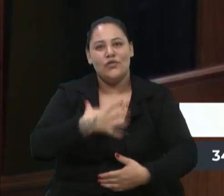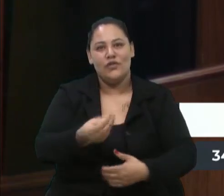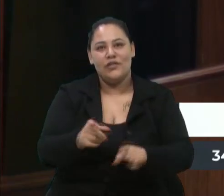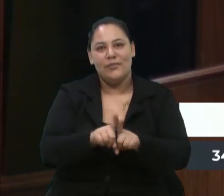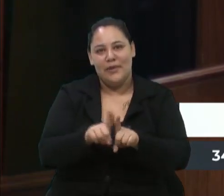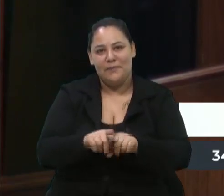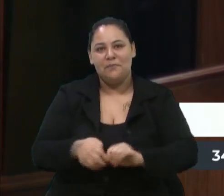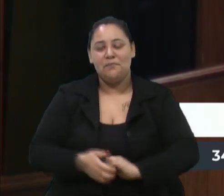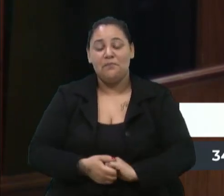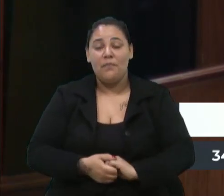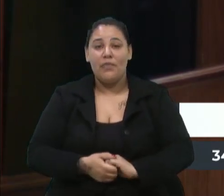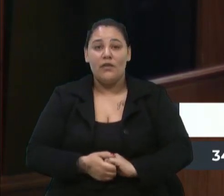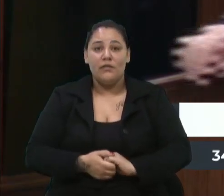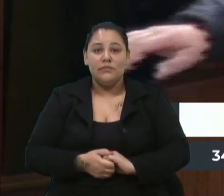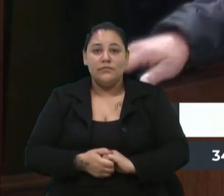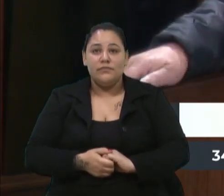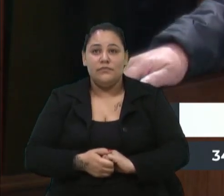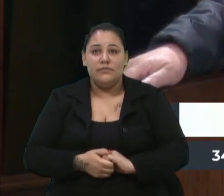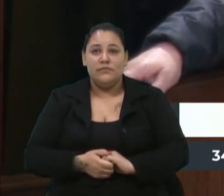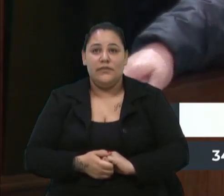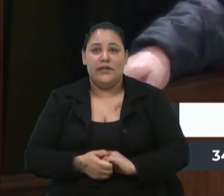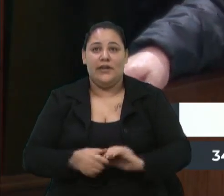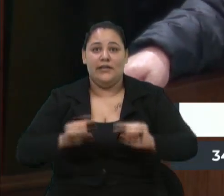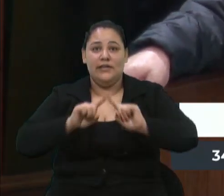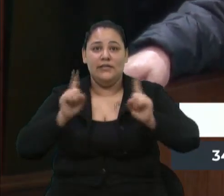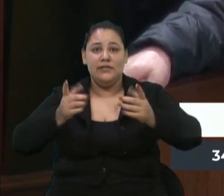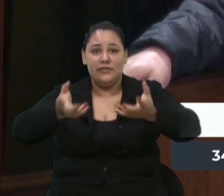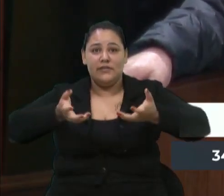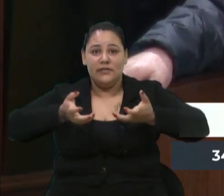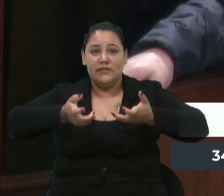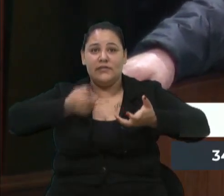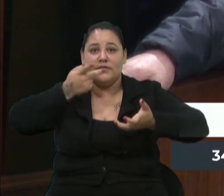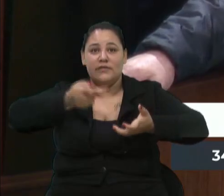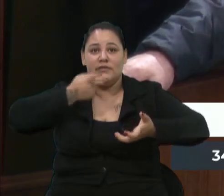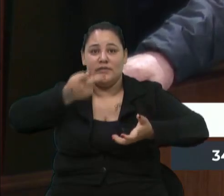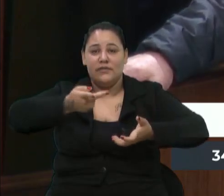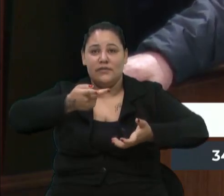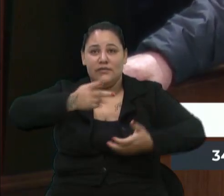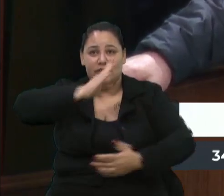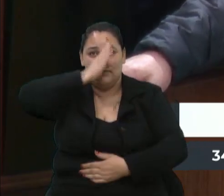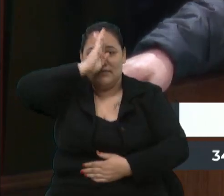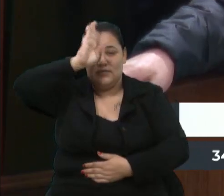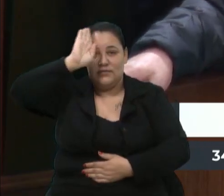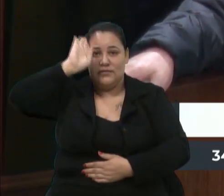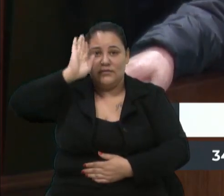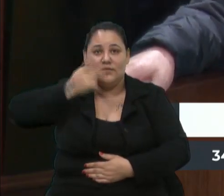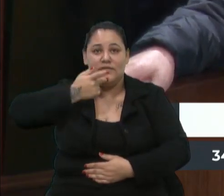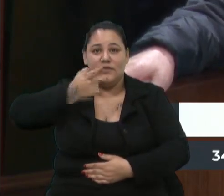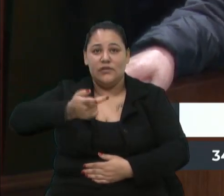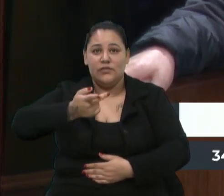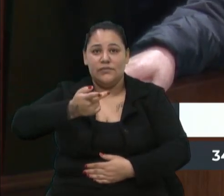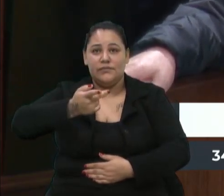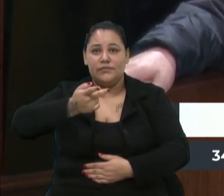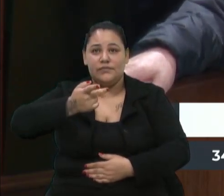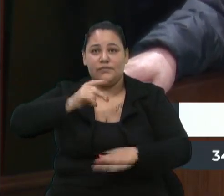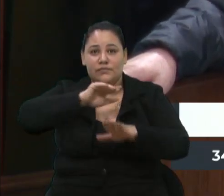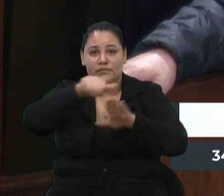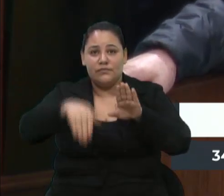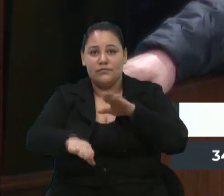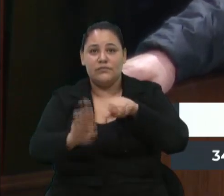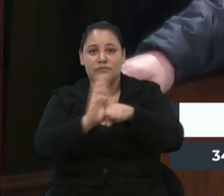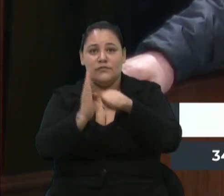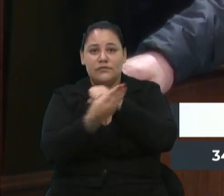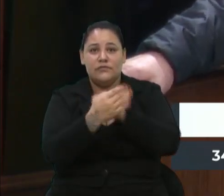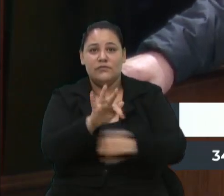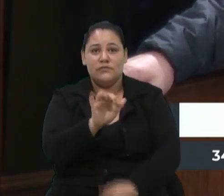Mas eu quero falar aqui, o vereador D'Ambrosio falou sobre a lei da Dom Cato Espada do Fátima Baixa. O vereador D'Ambrosio,